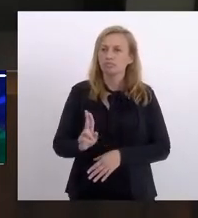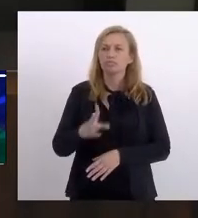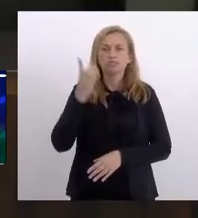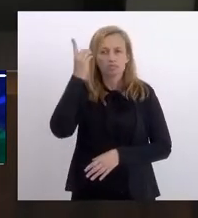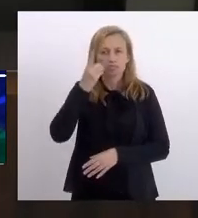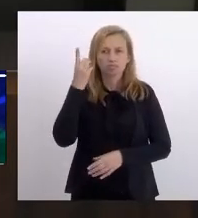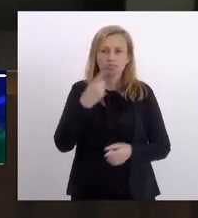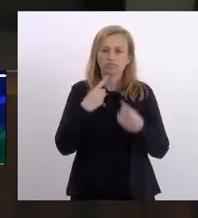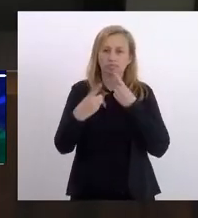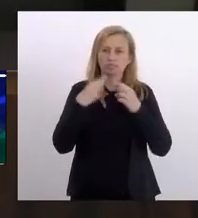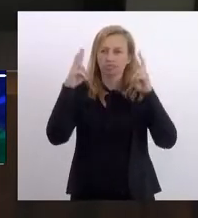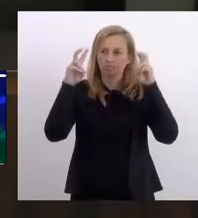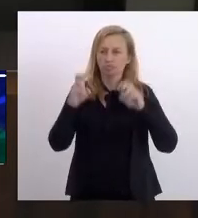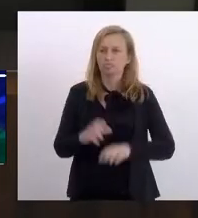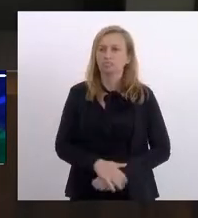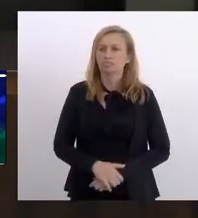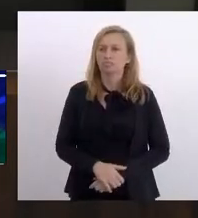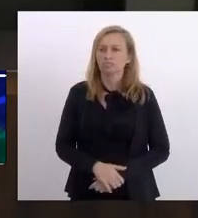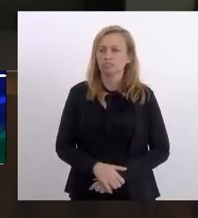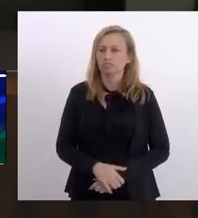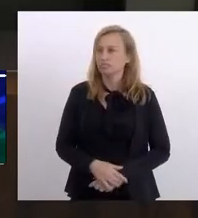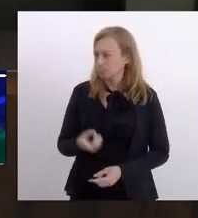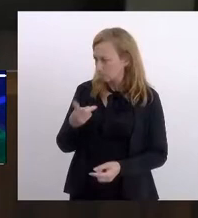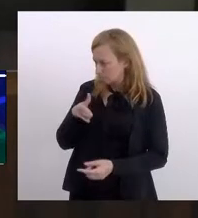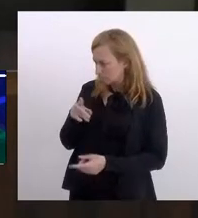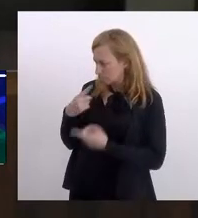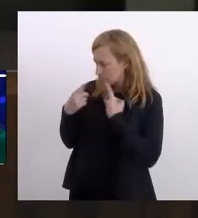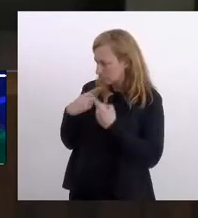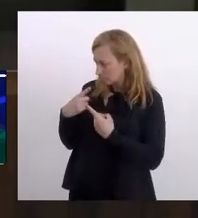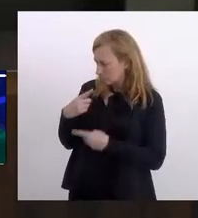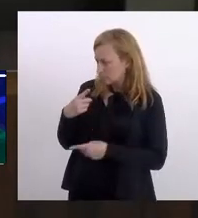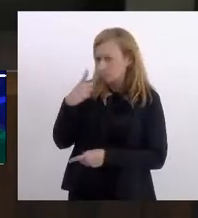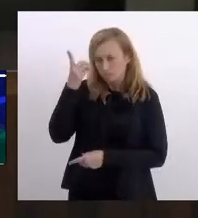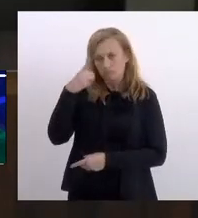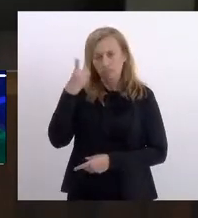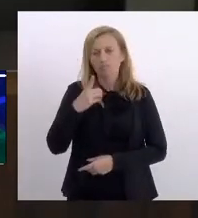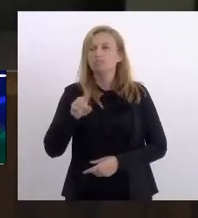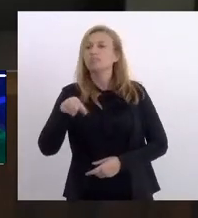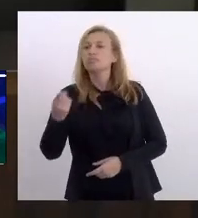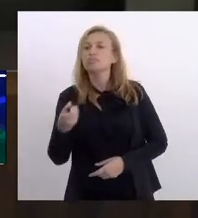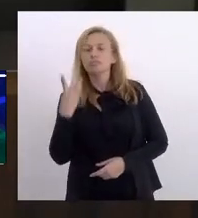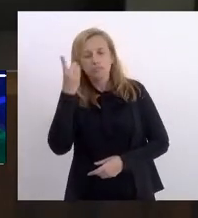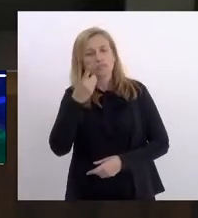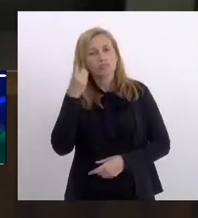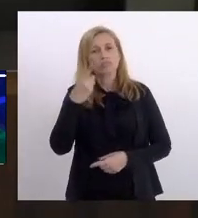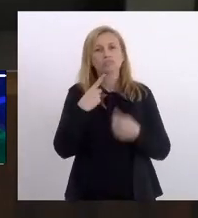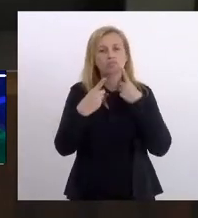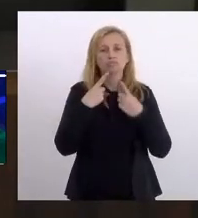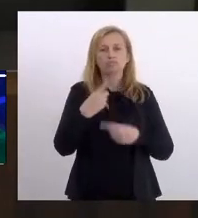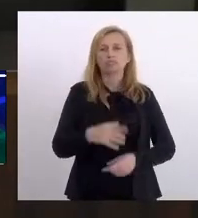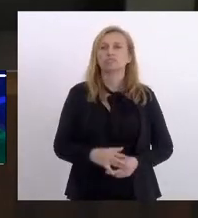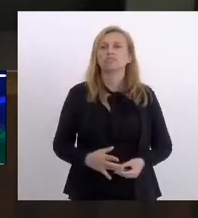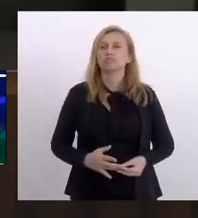discutir. Vossa Excelência vai discutir, deputado? Mais algum parlamentar?